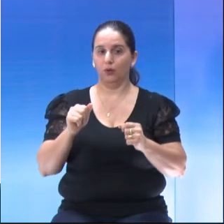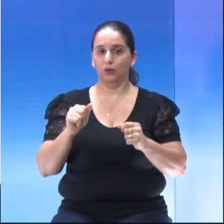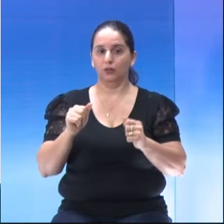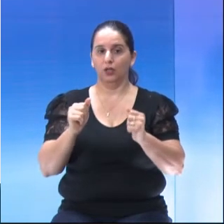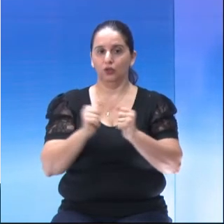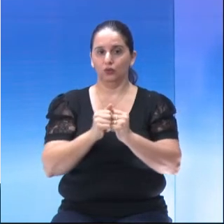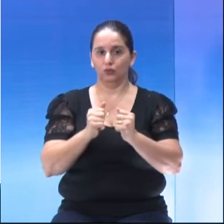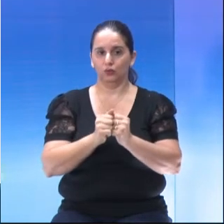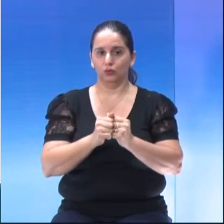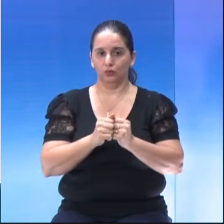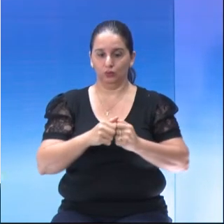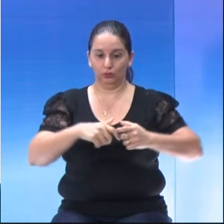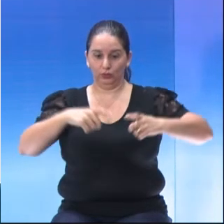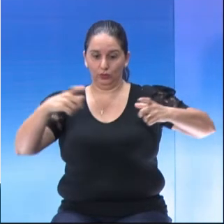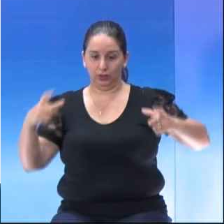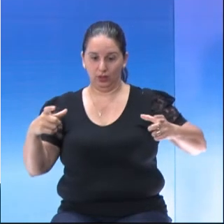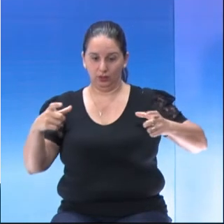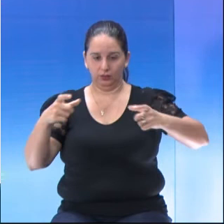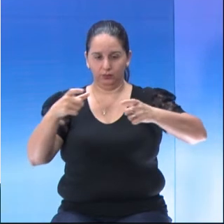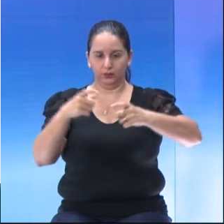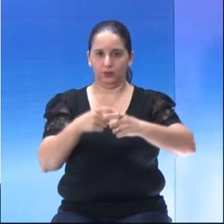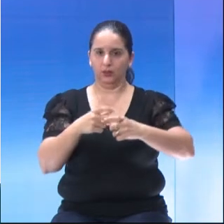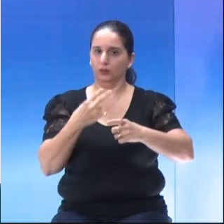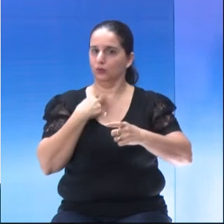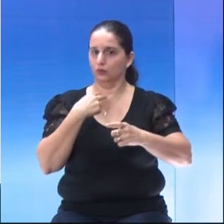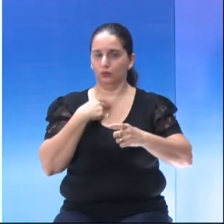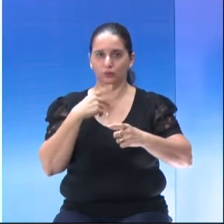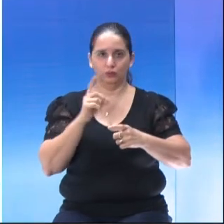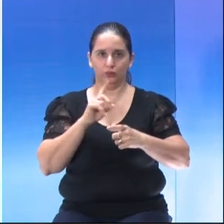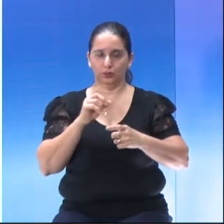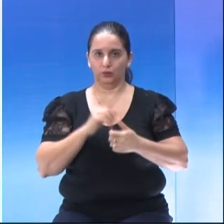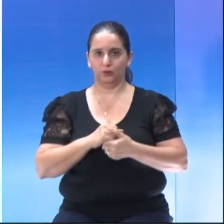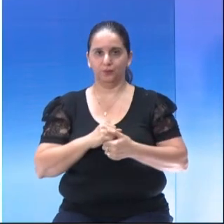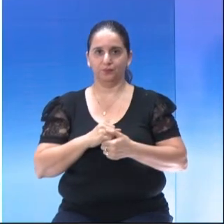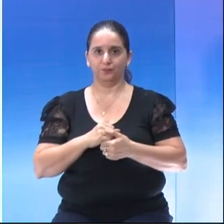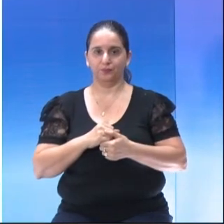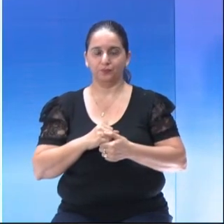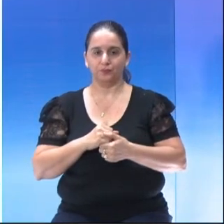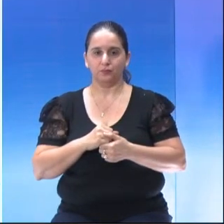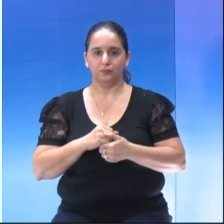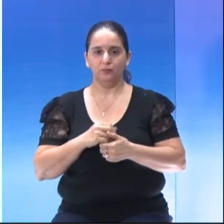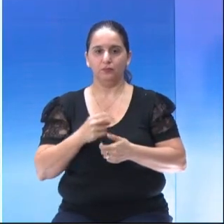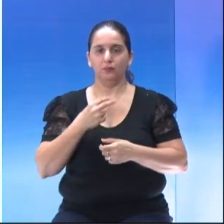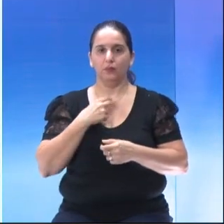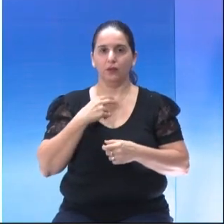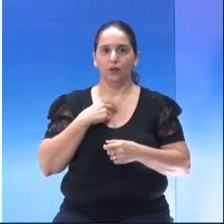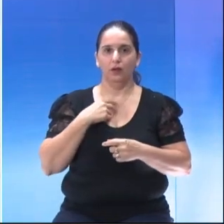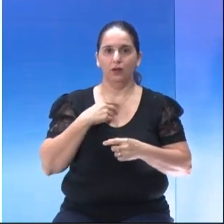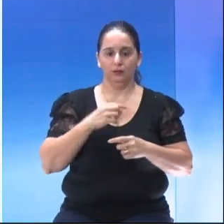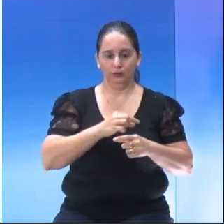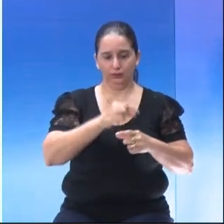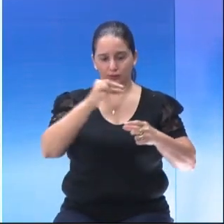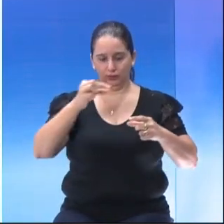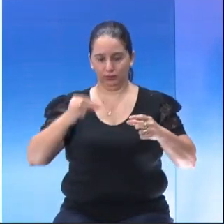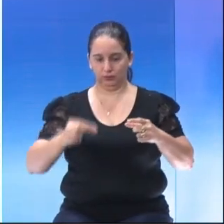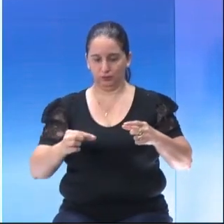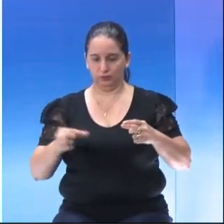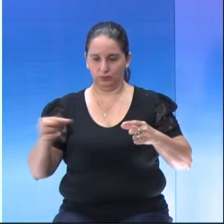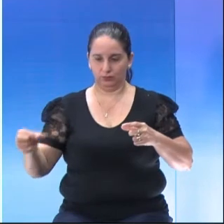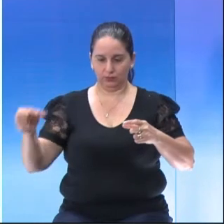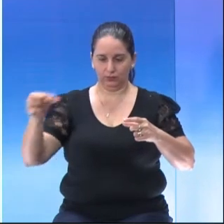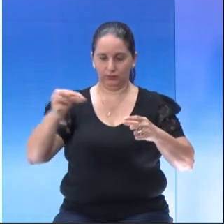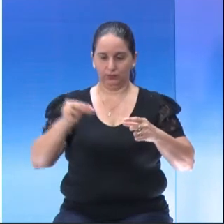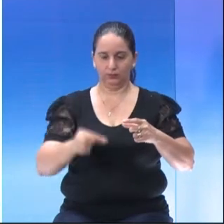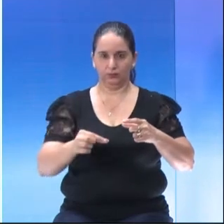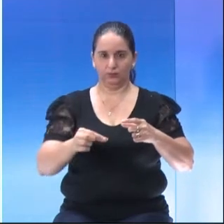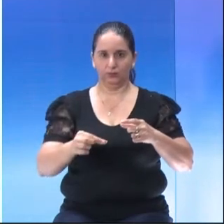colocado sobre outro de menor diâmetro. Ou seja, eu não posso pegar o primeiro disco, colocar na haste do